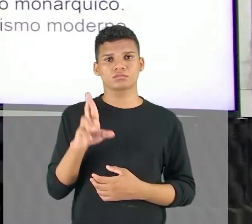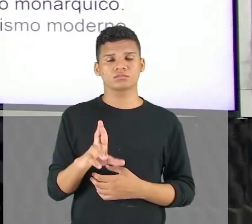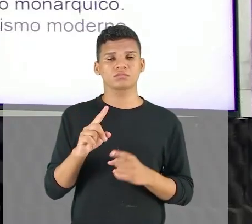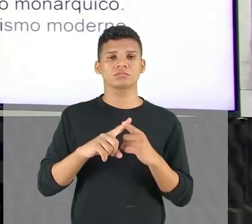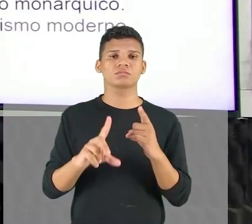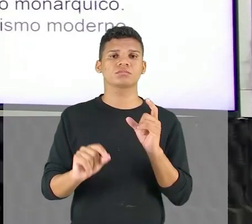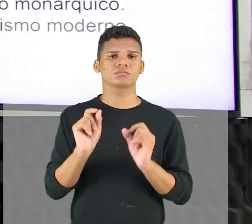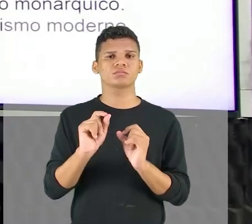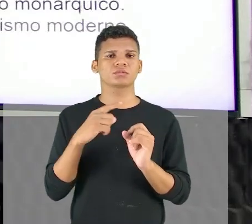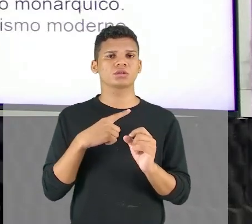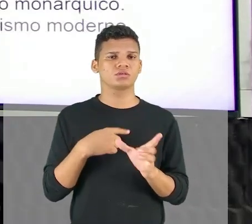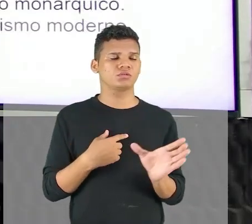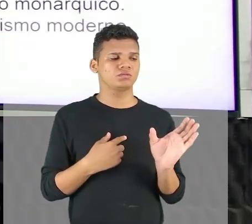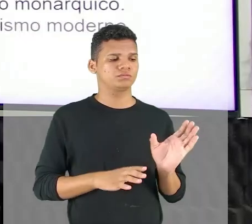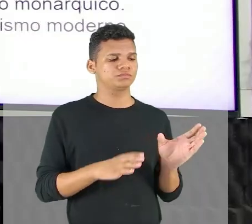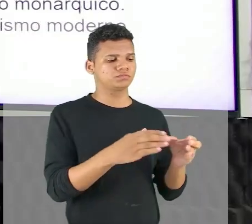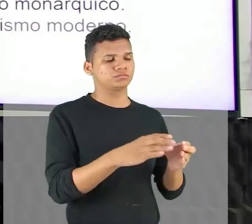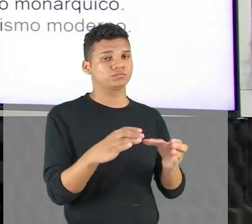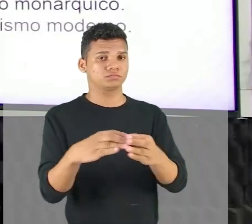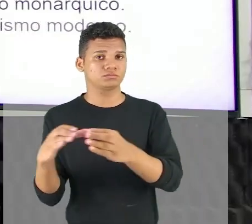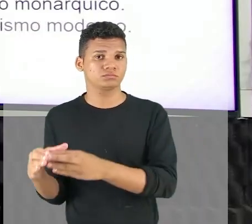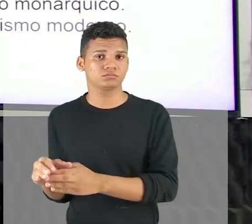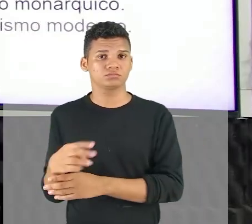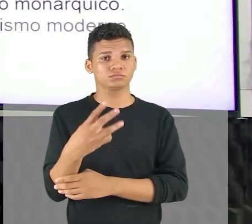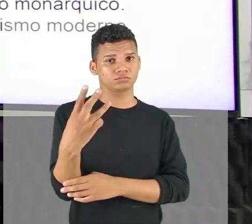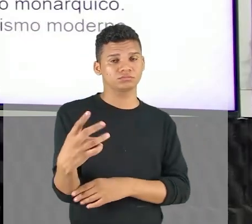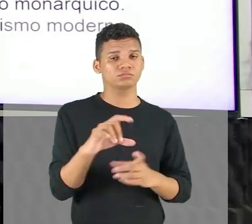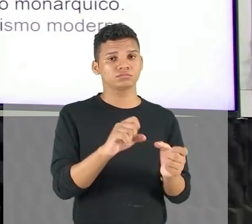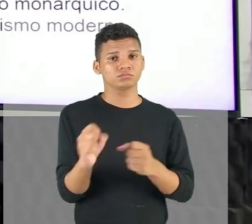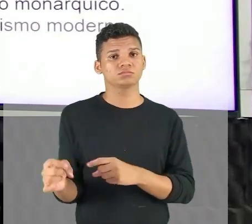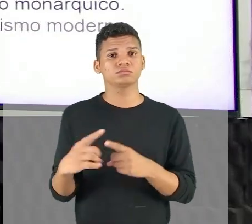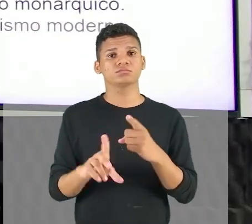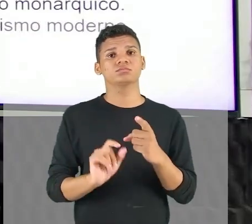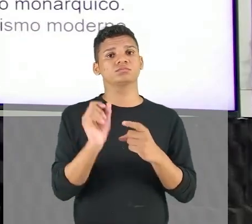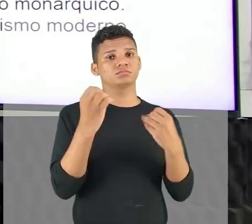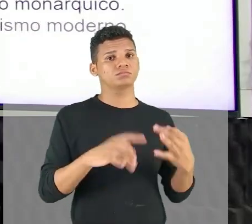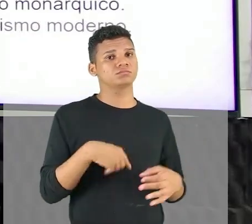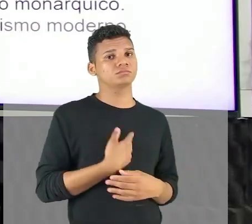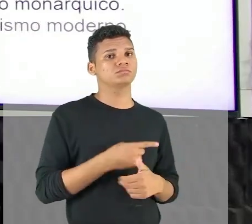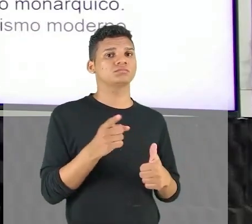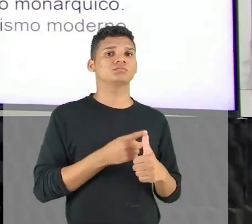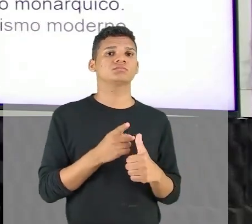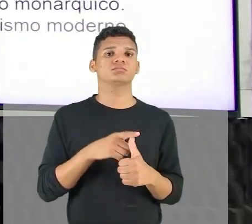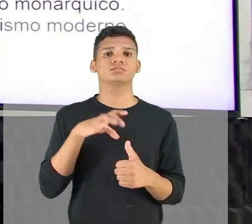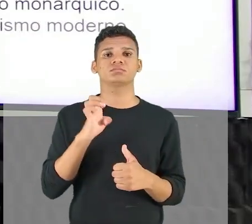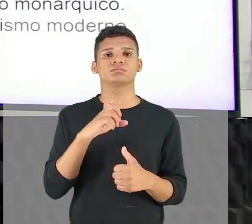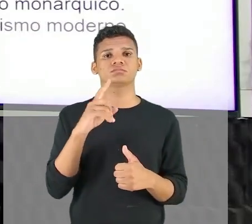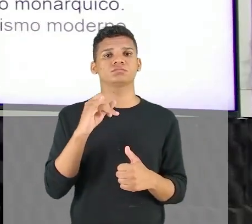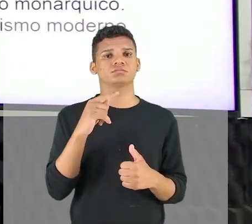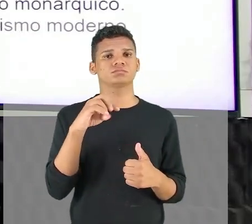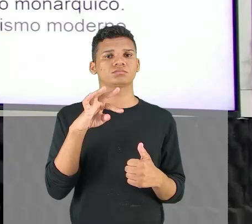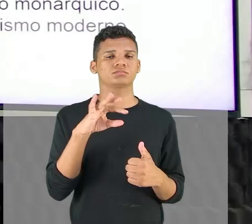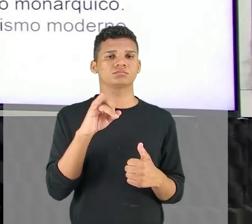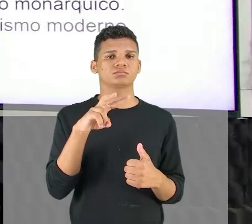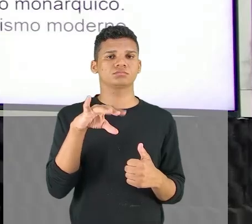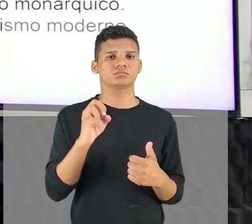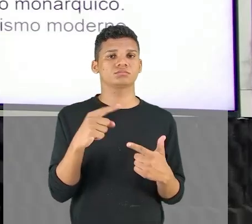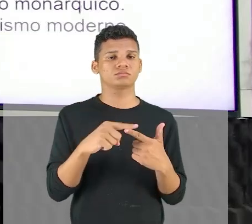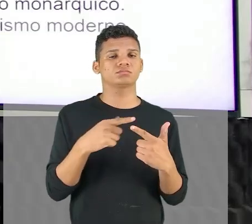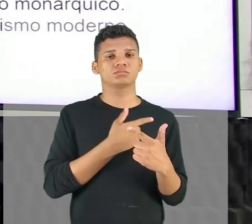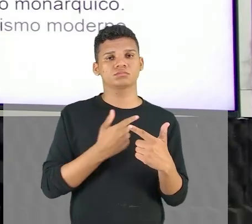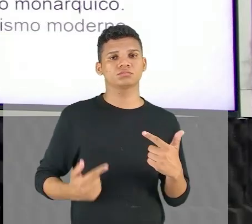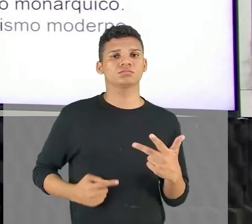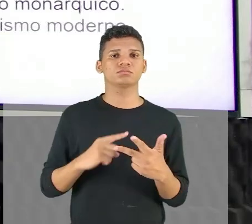dividir, né, os poderes em três, que é o que a gente, sobre os quais a gente vive hoje, que é executivo, legislativo e judiciário. Letra